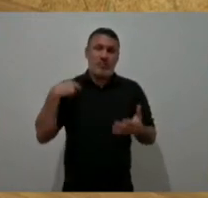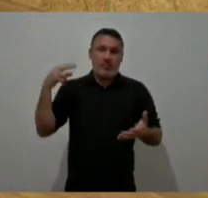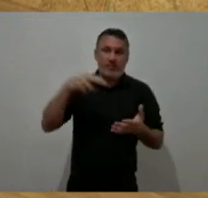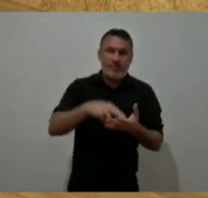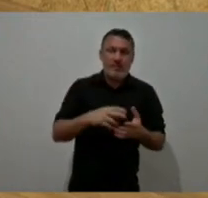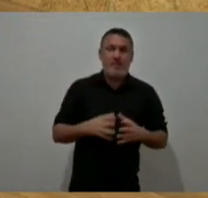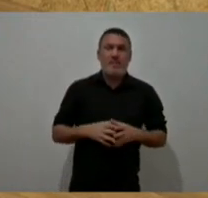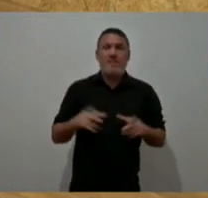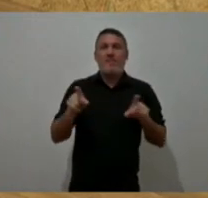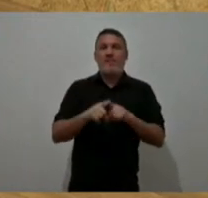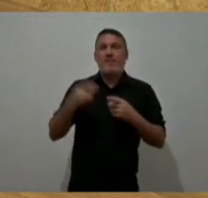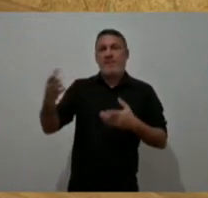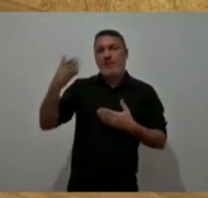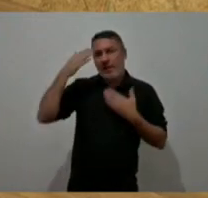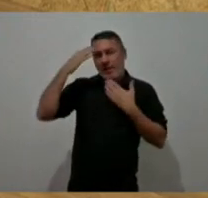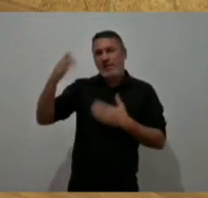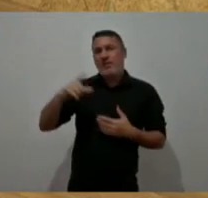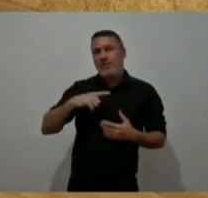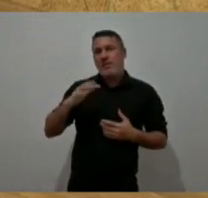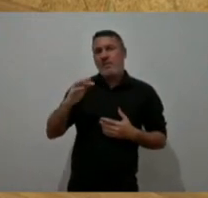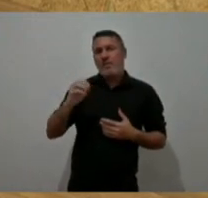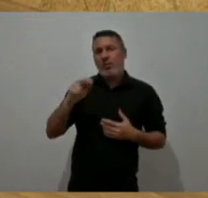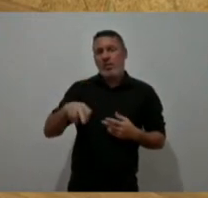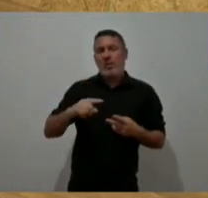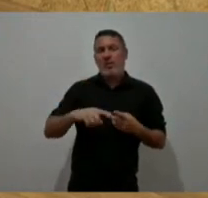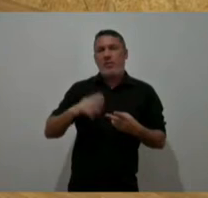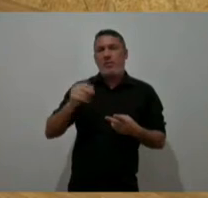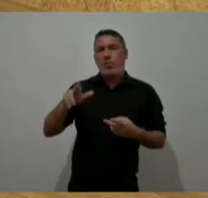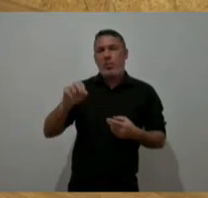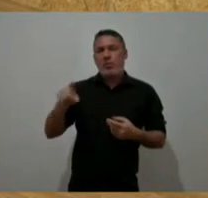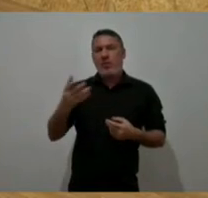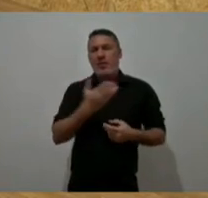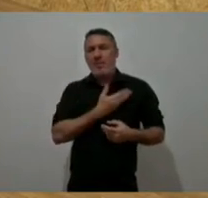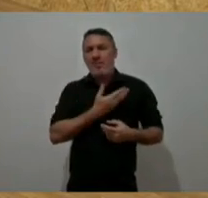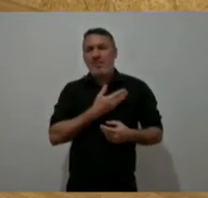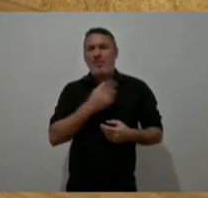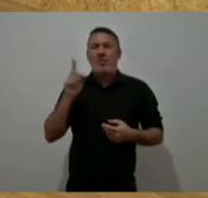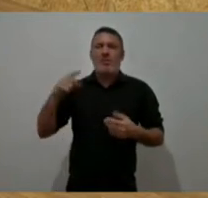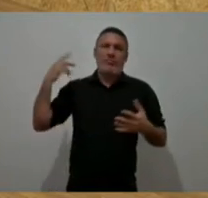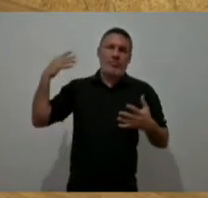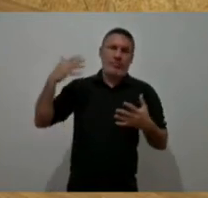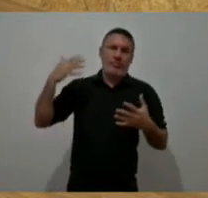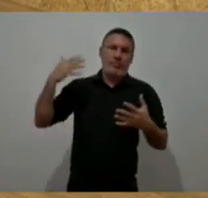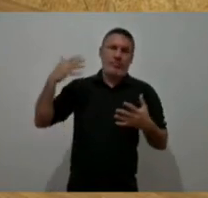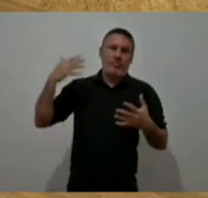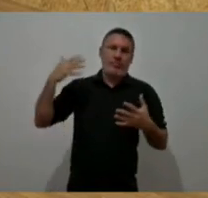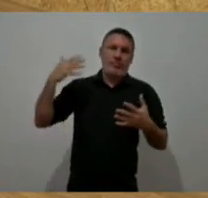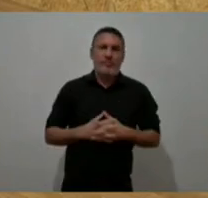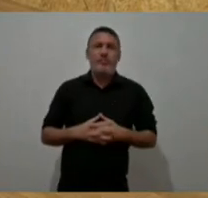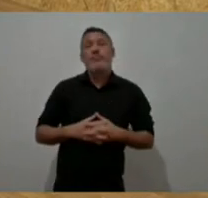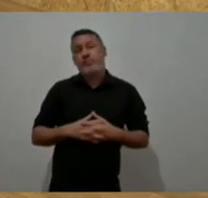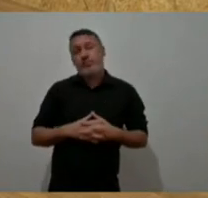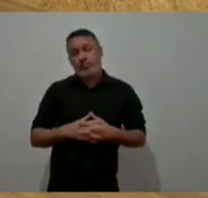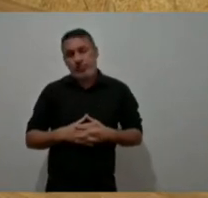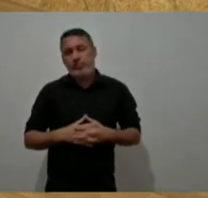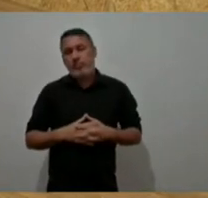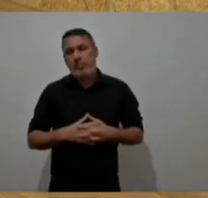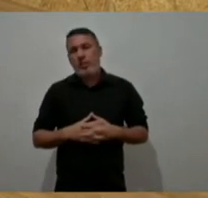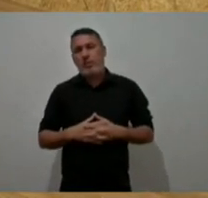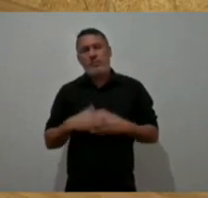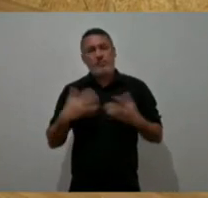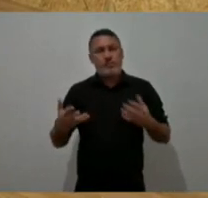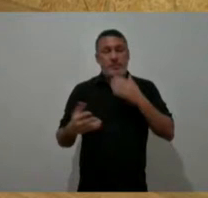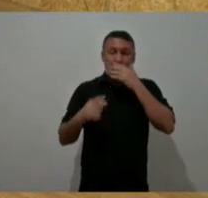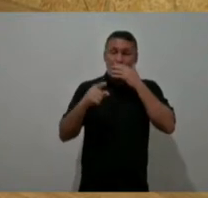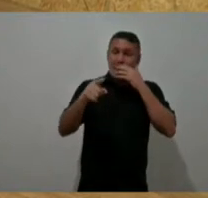o Florian, o Bruno, amigos aí que a gente fez ao longo dessa trajetória. Veja, a sua pergunta,